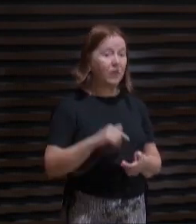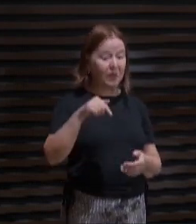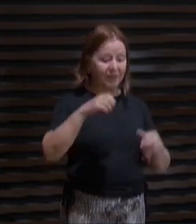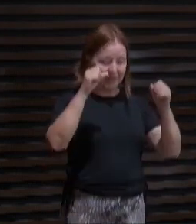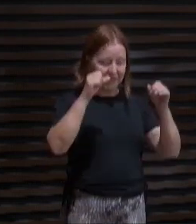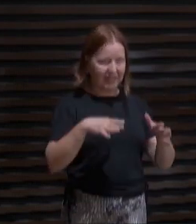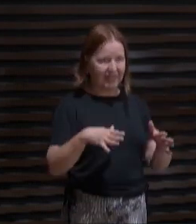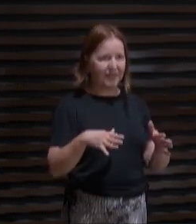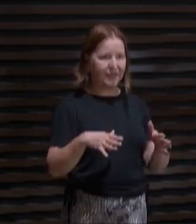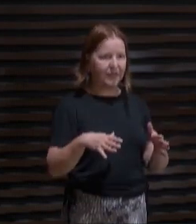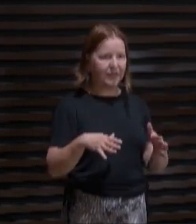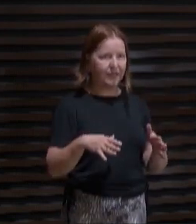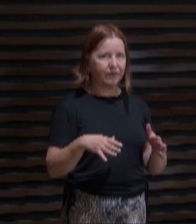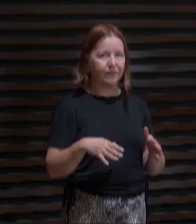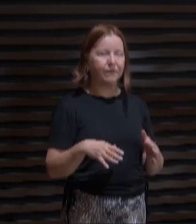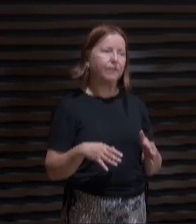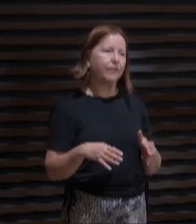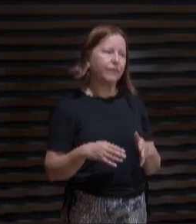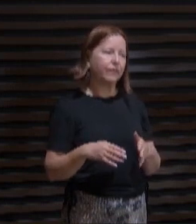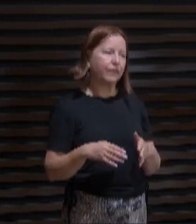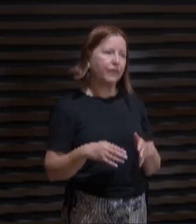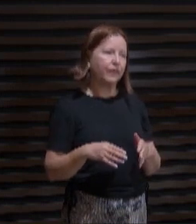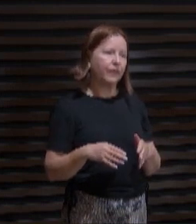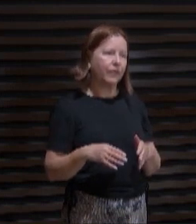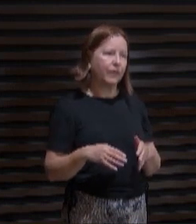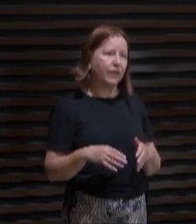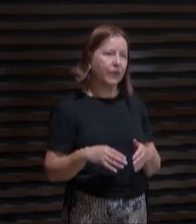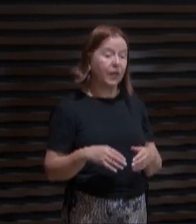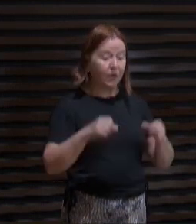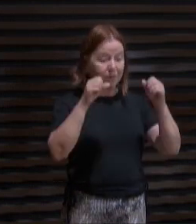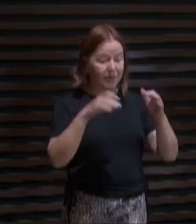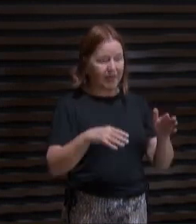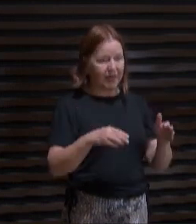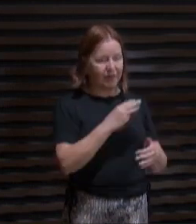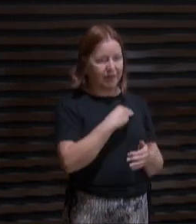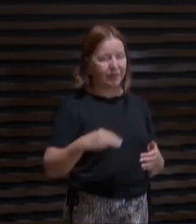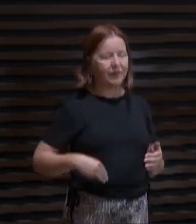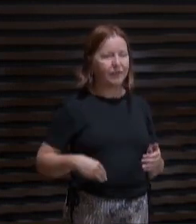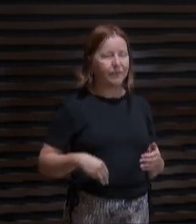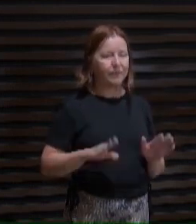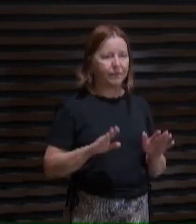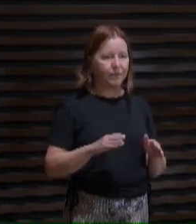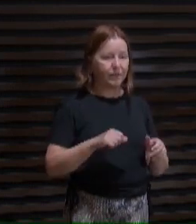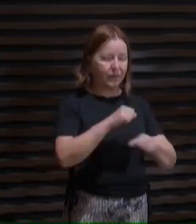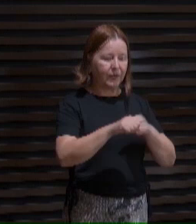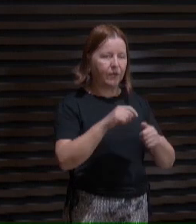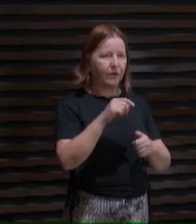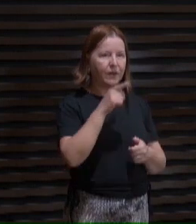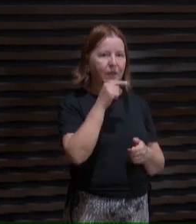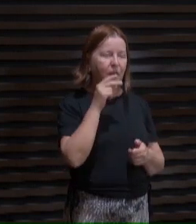que são configurados como sinais messiânicos são a transformação da água em